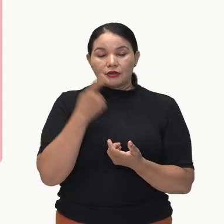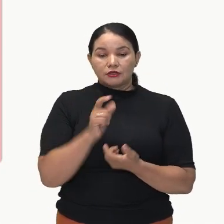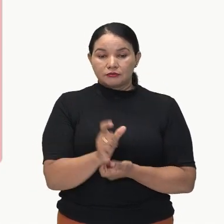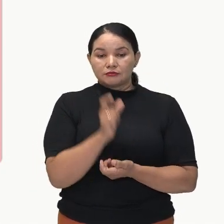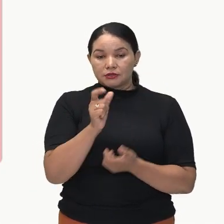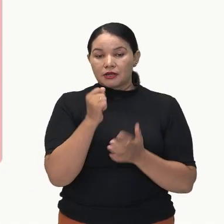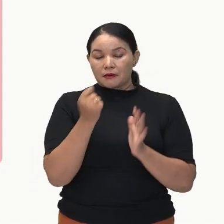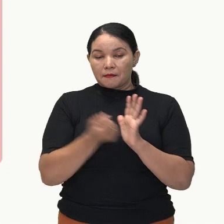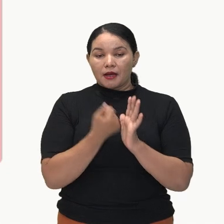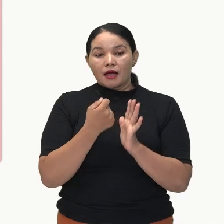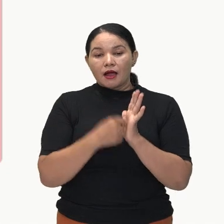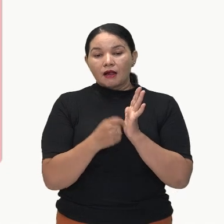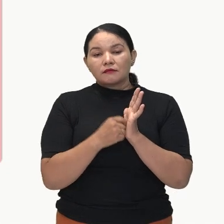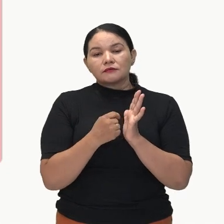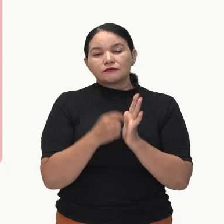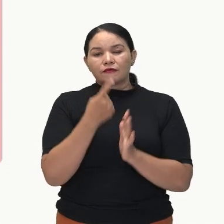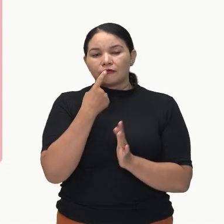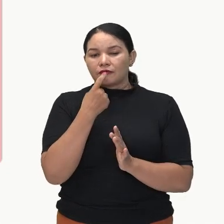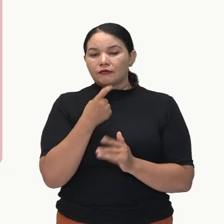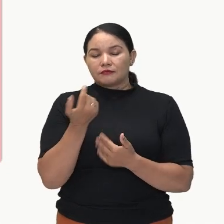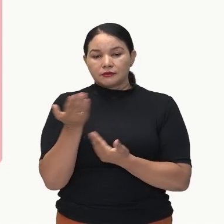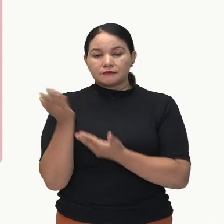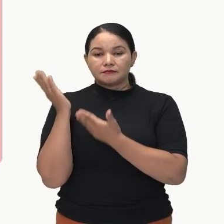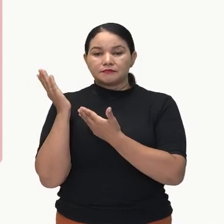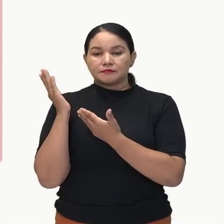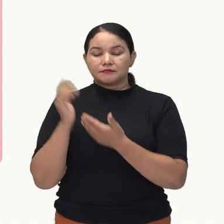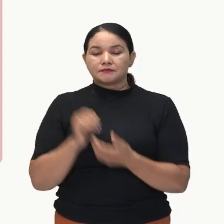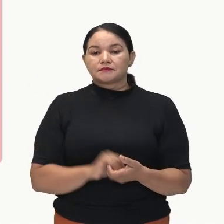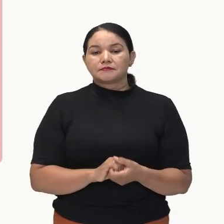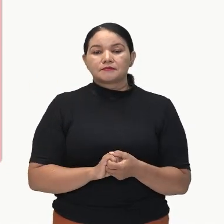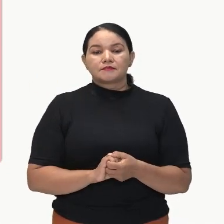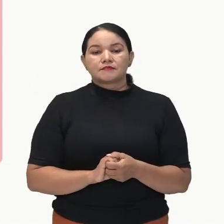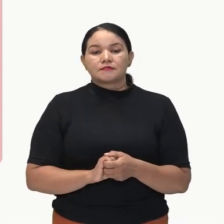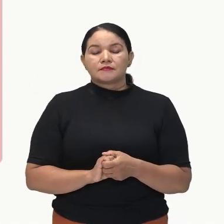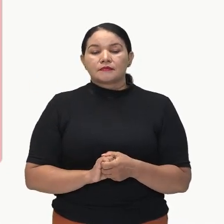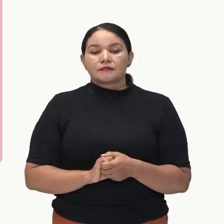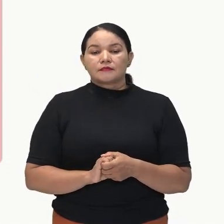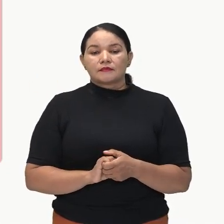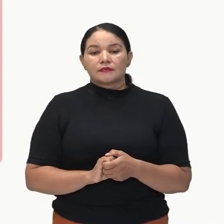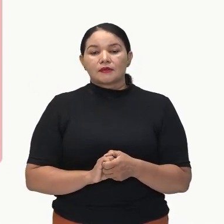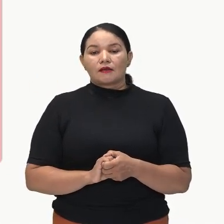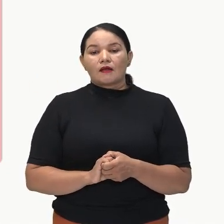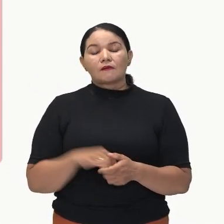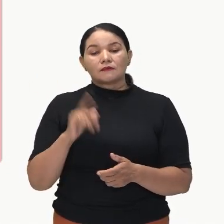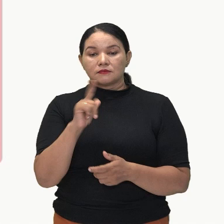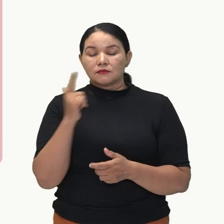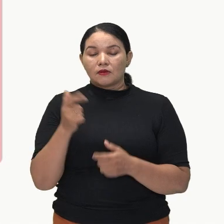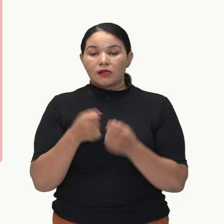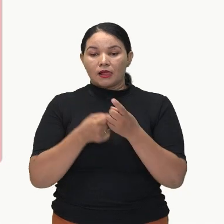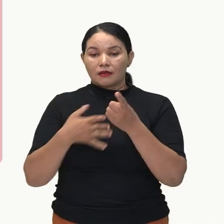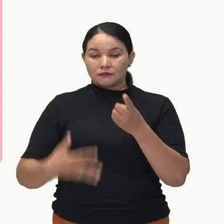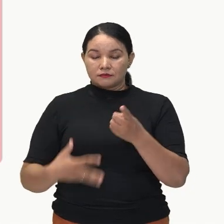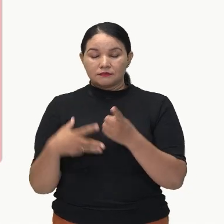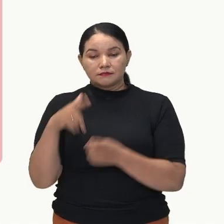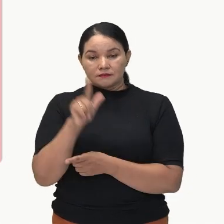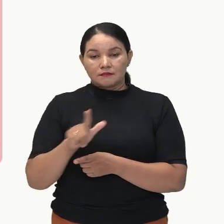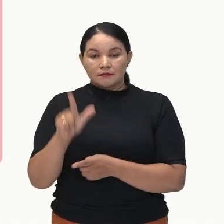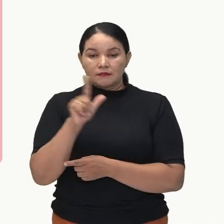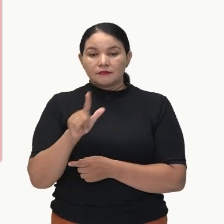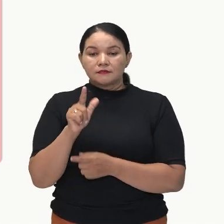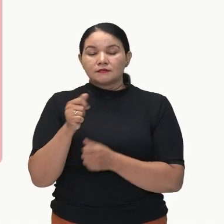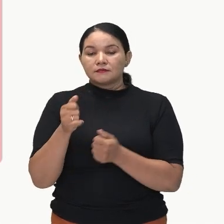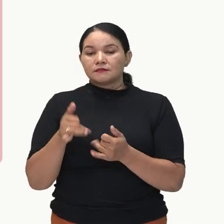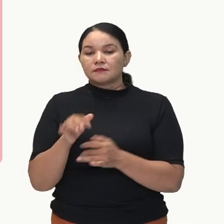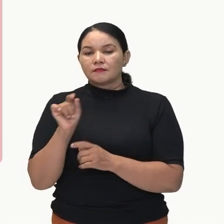Sua finalidade é ser prática, né? E, em contrapartida, vamos ter a literária, que é uma